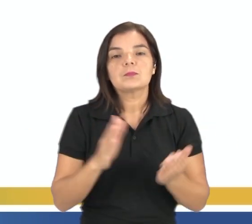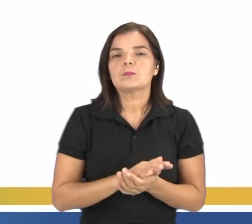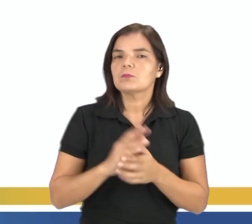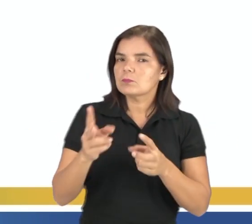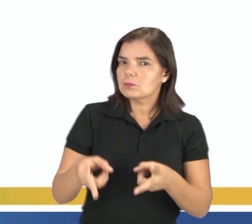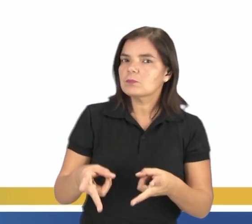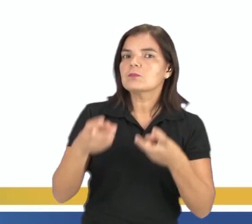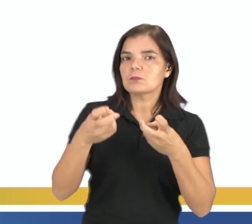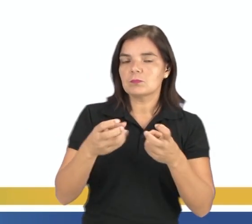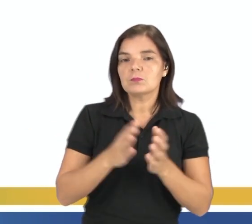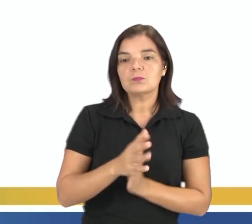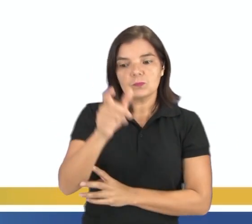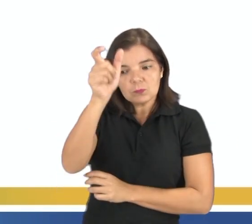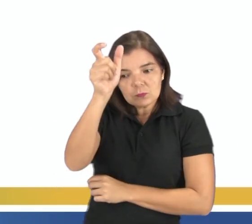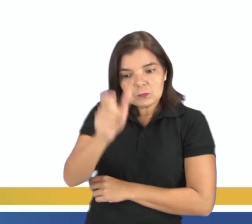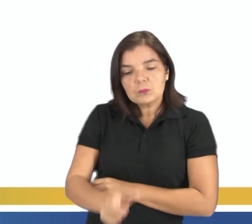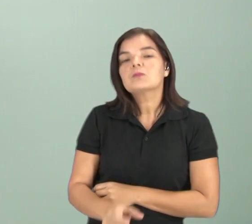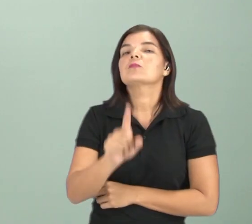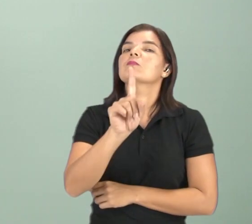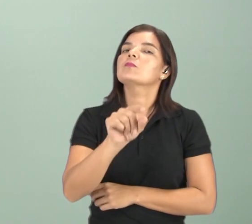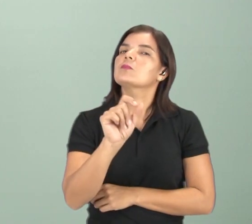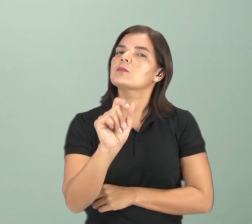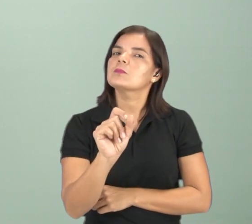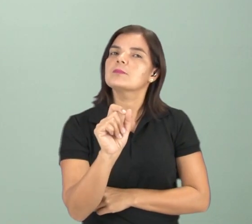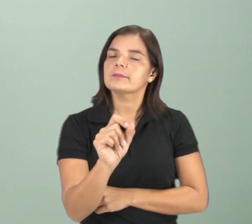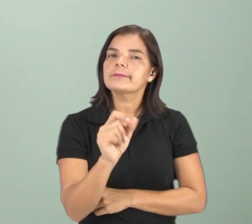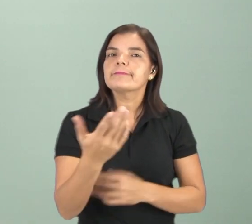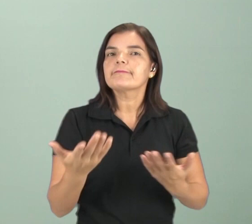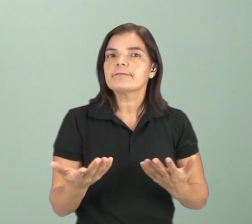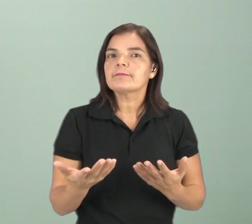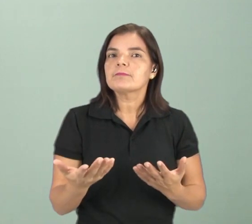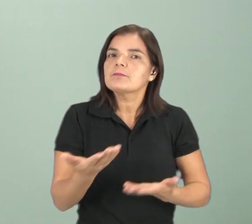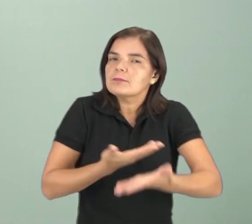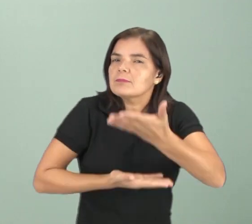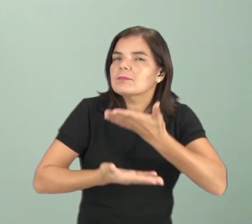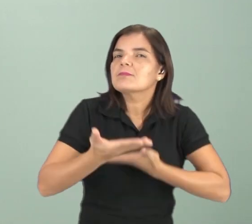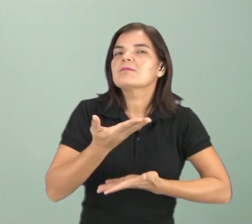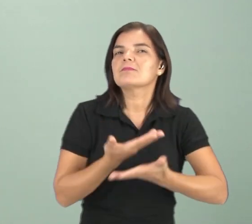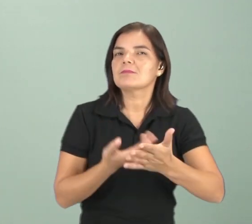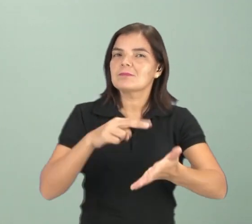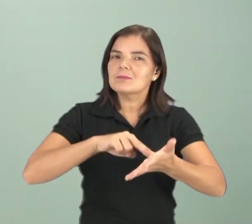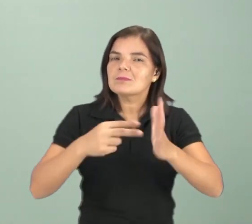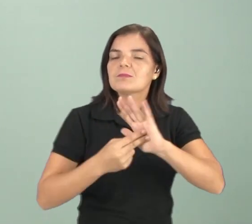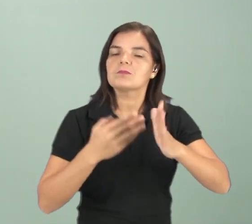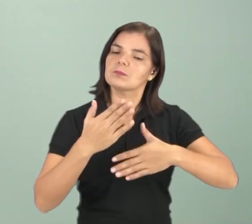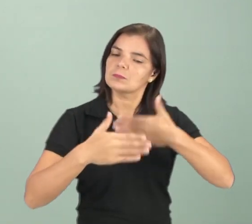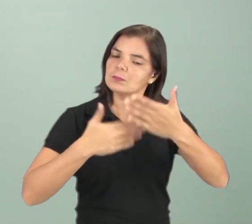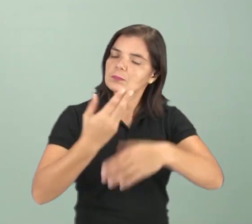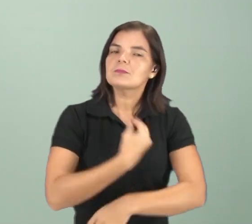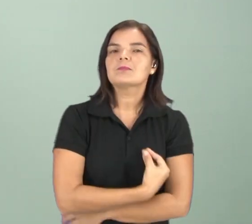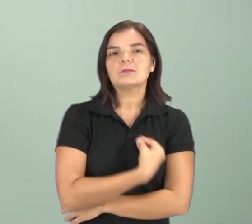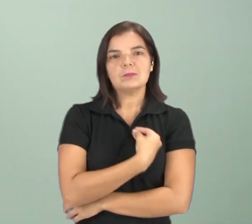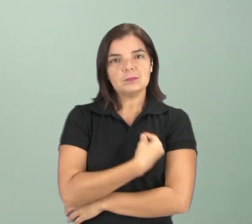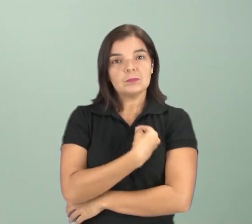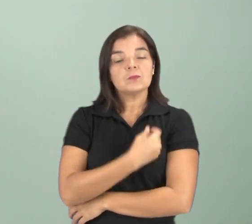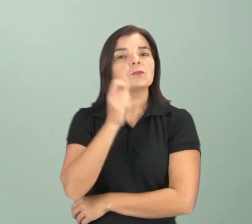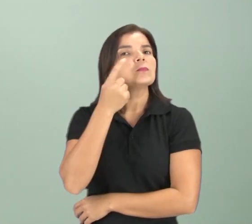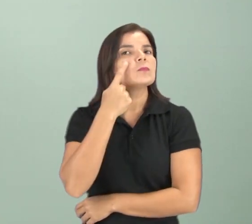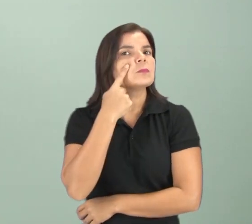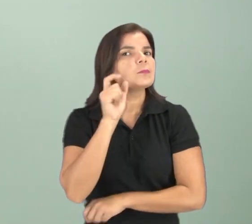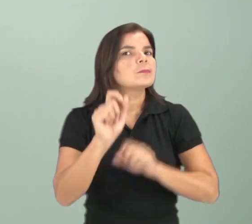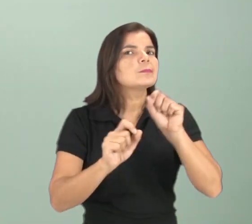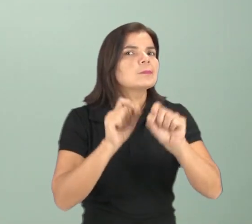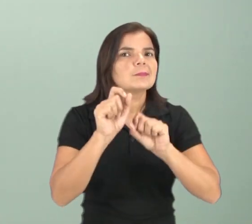nós percebemos que o ser humano ele é muito interativo, ou seja, ao longo da nossa vida, nós